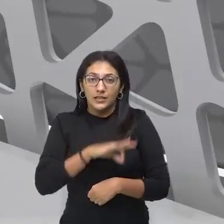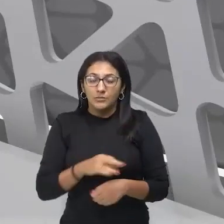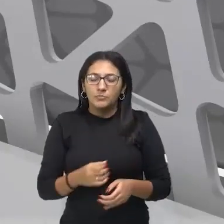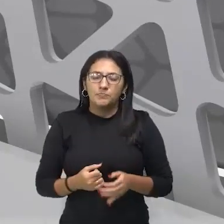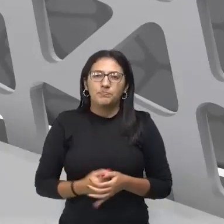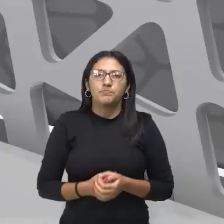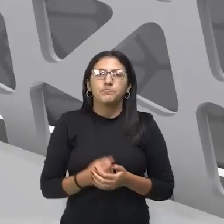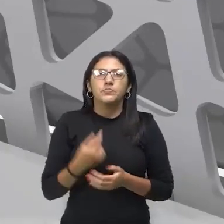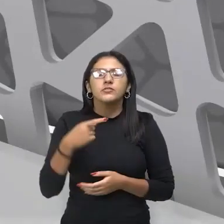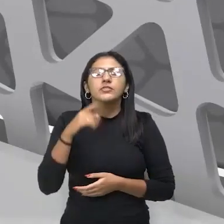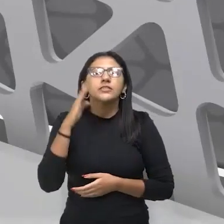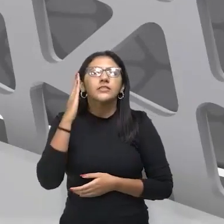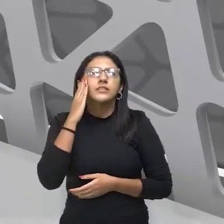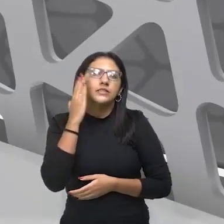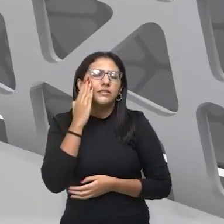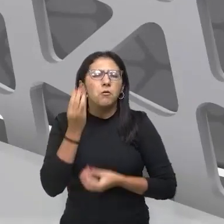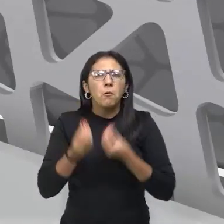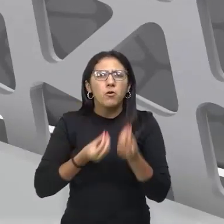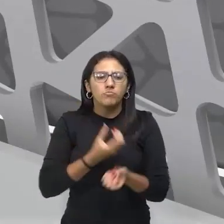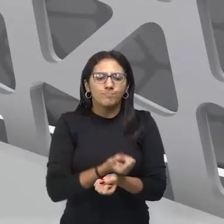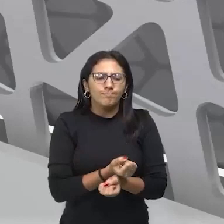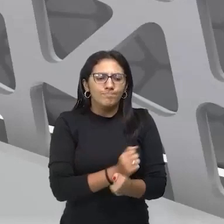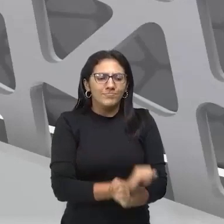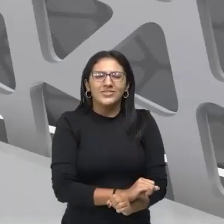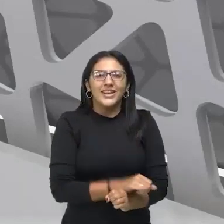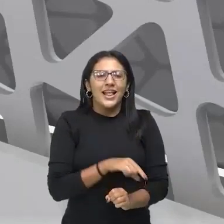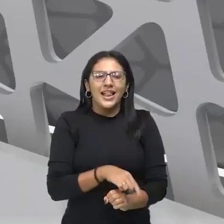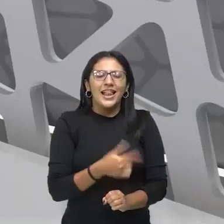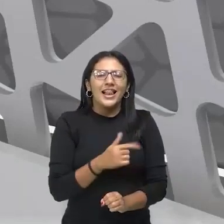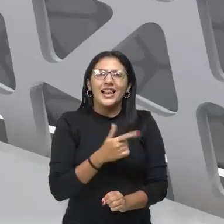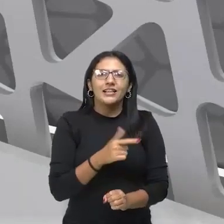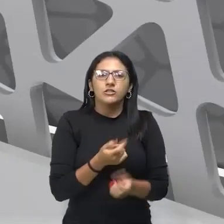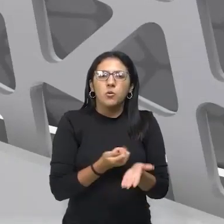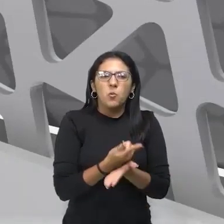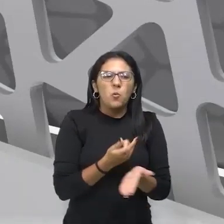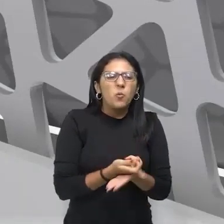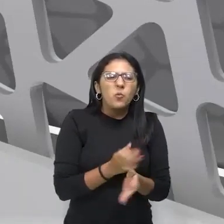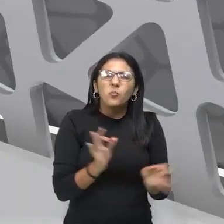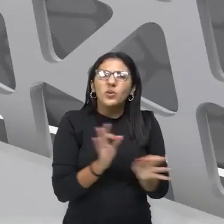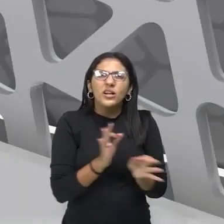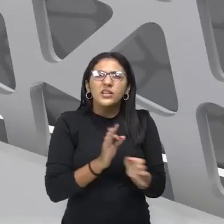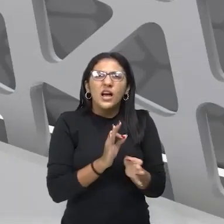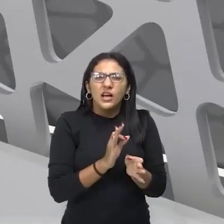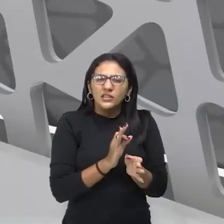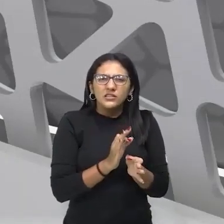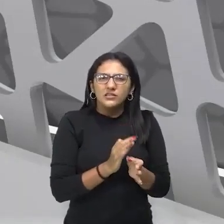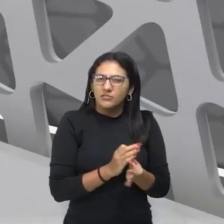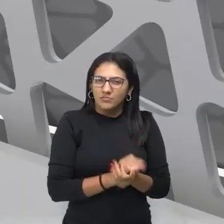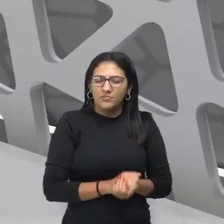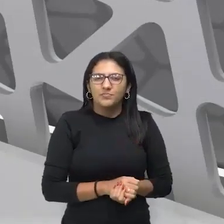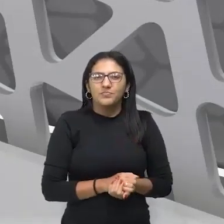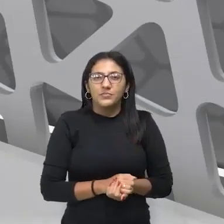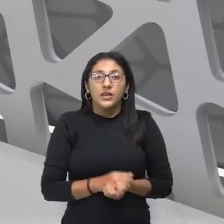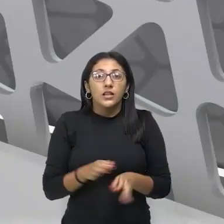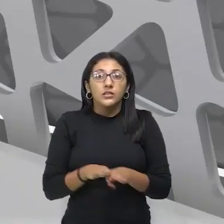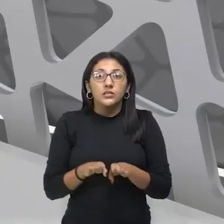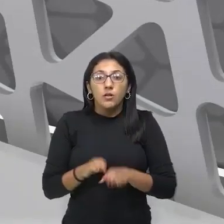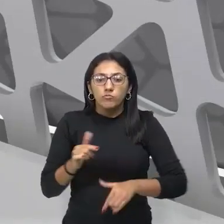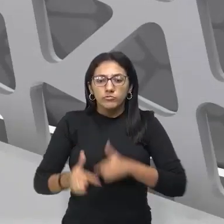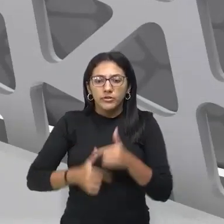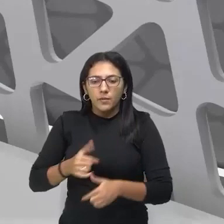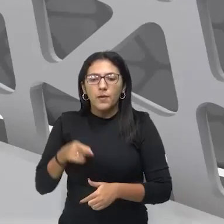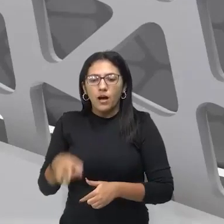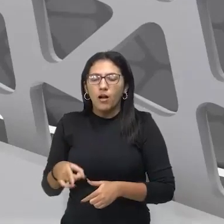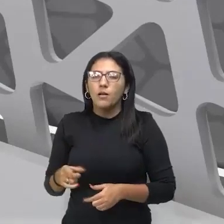bem, o escravo não compra, o escravo não consome. Né? Então, o trabalhador assalariado,